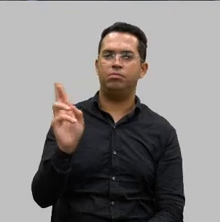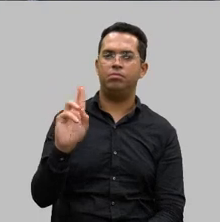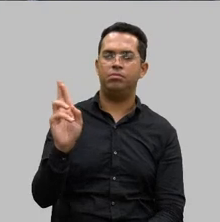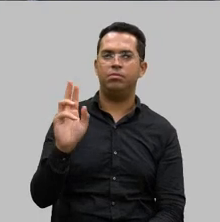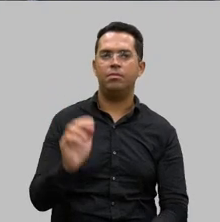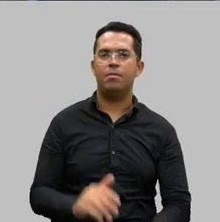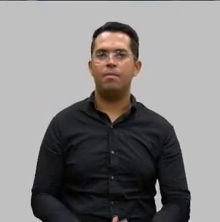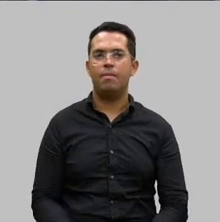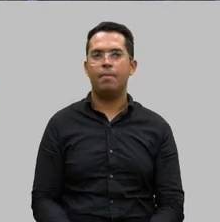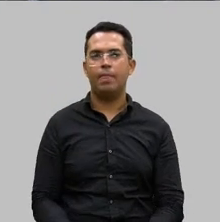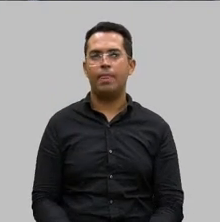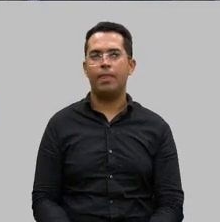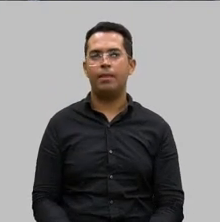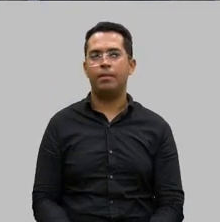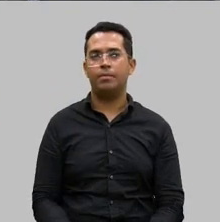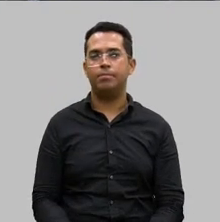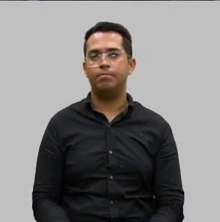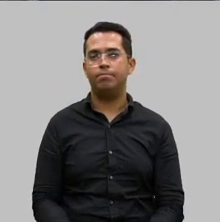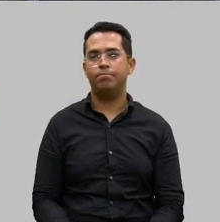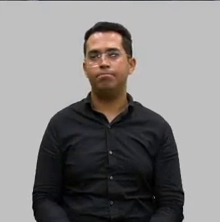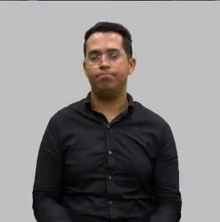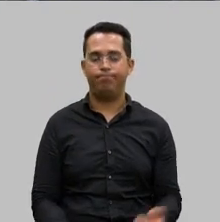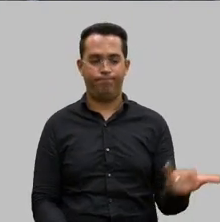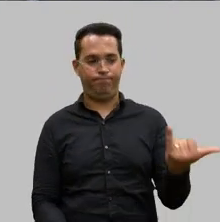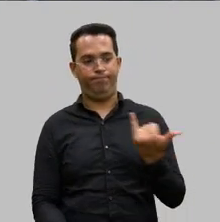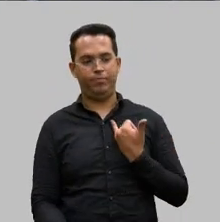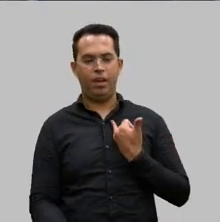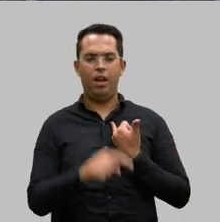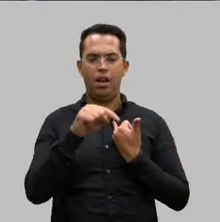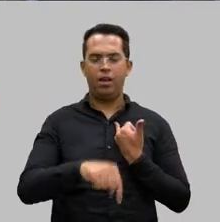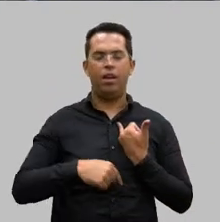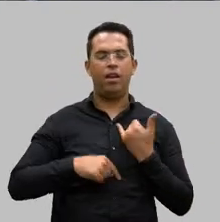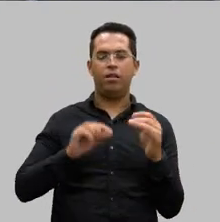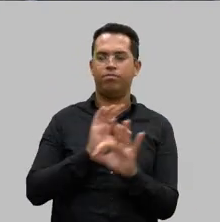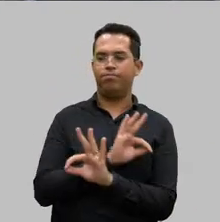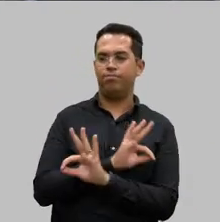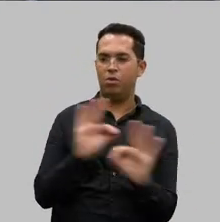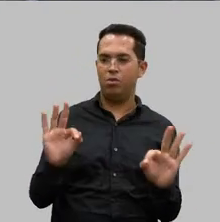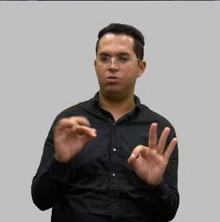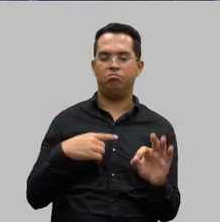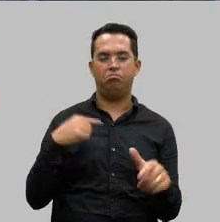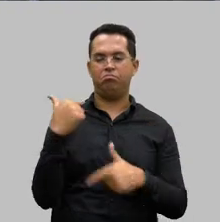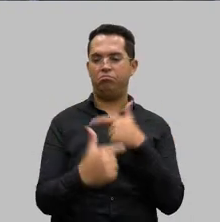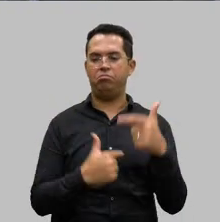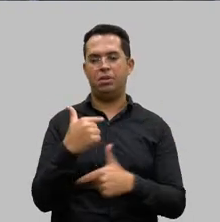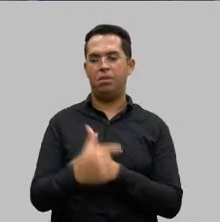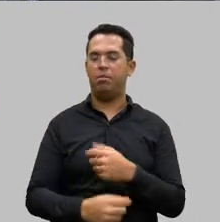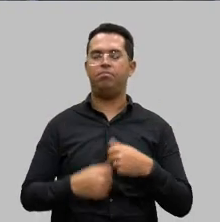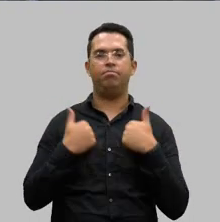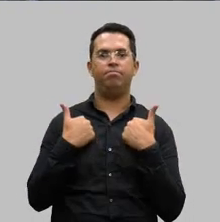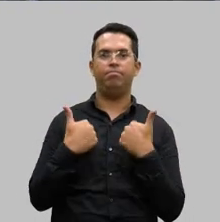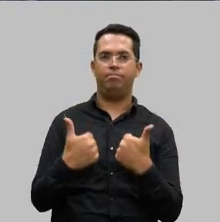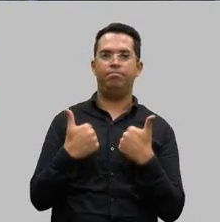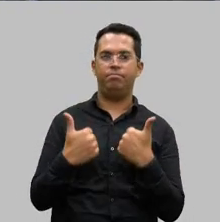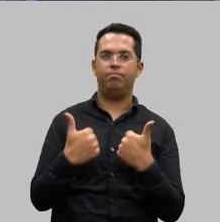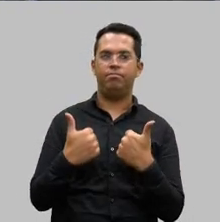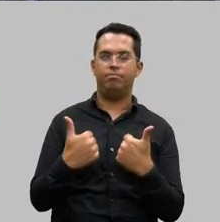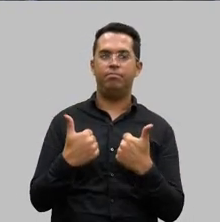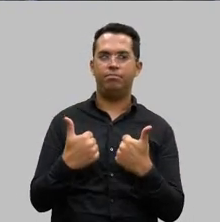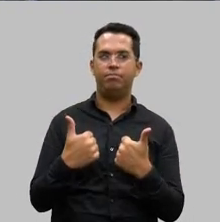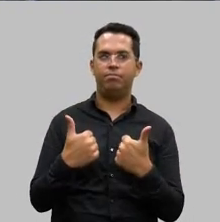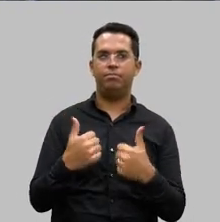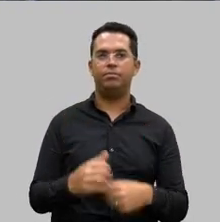interprete ela falou assim aqui é muito bom aqui você tem que ter duas coisas primeiro ter cuidado com que se fala